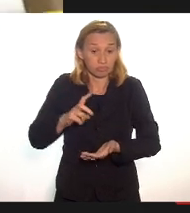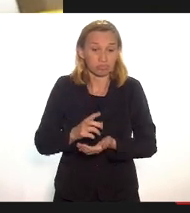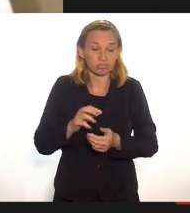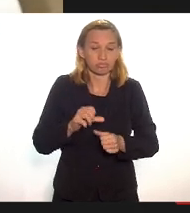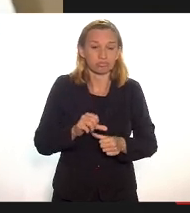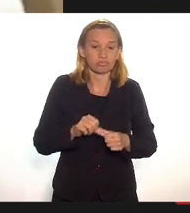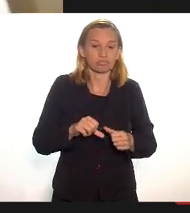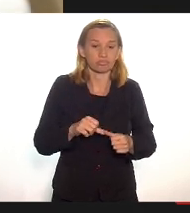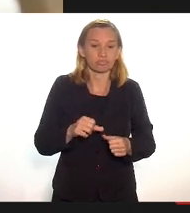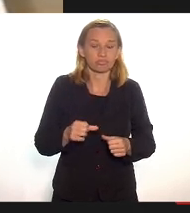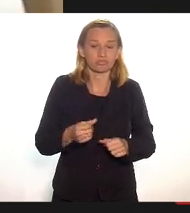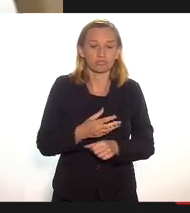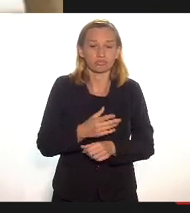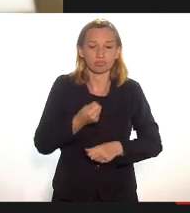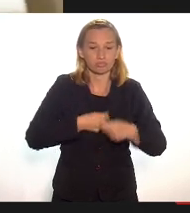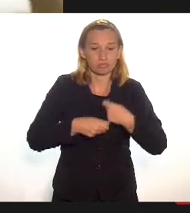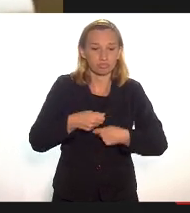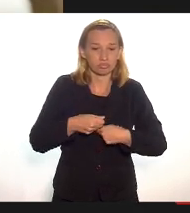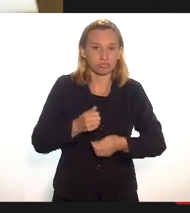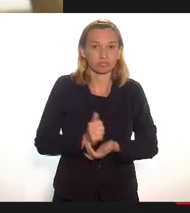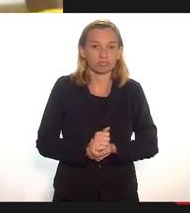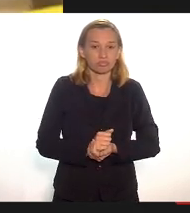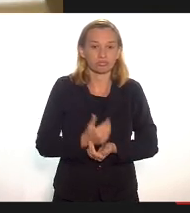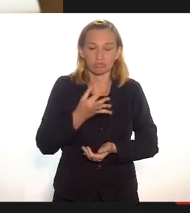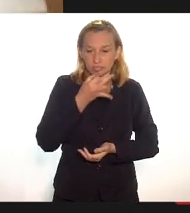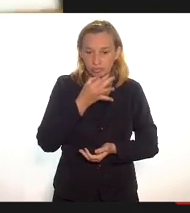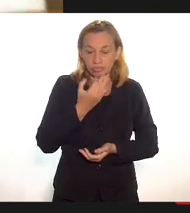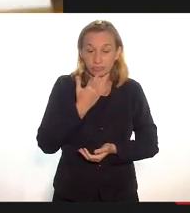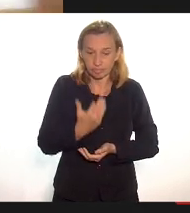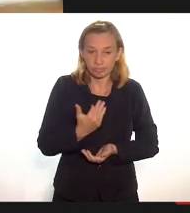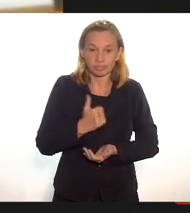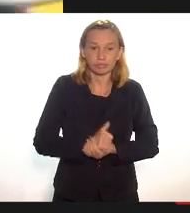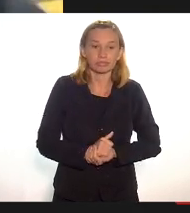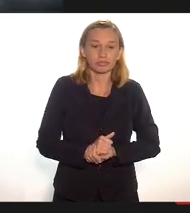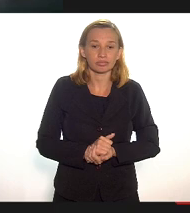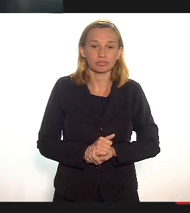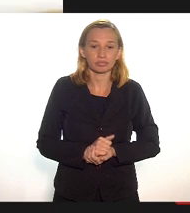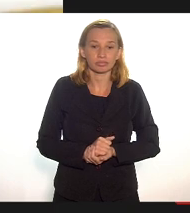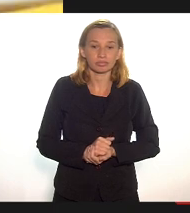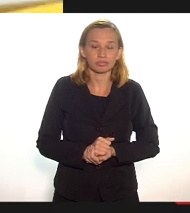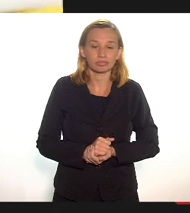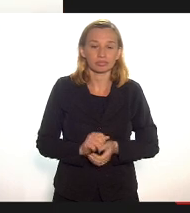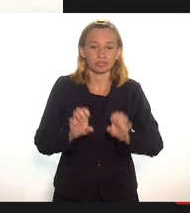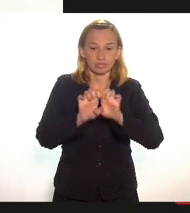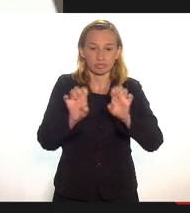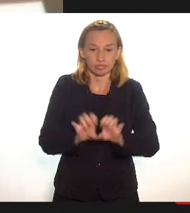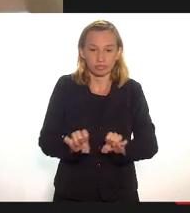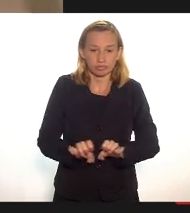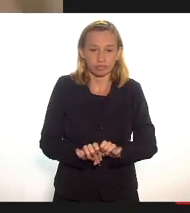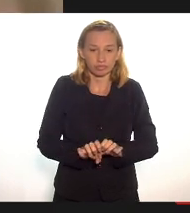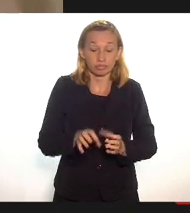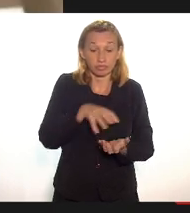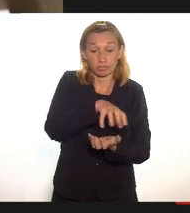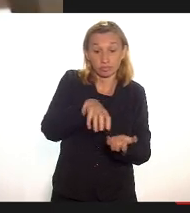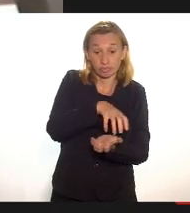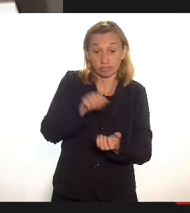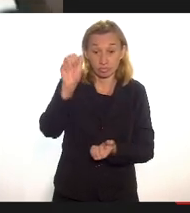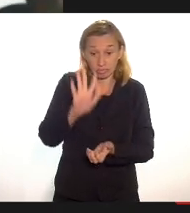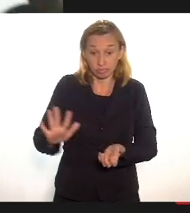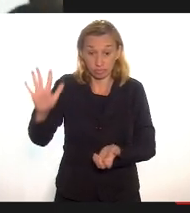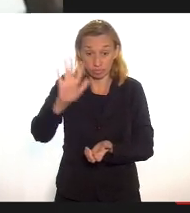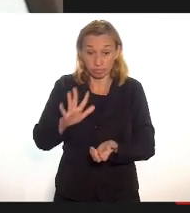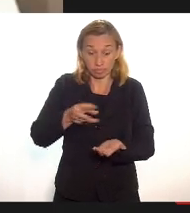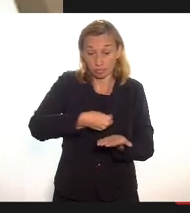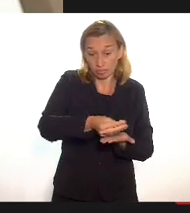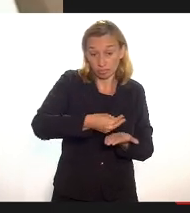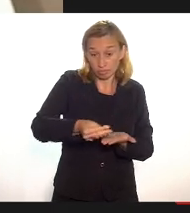reforma administrativa, foi sugerido, inclusive, a estruturação de uma greve geral. Eu estou